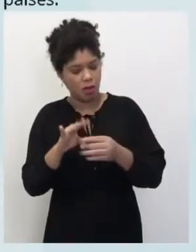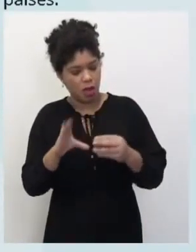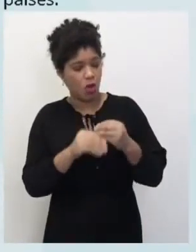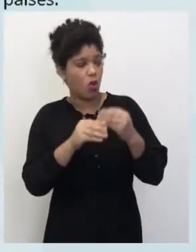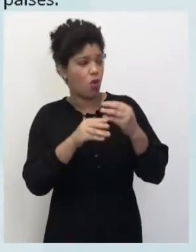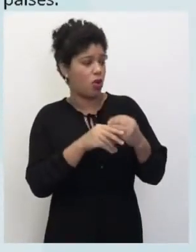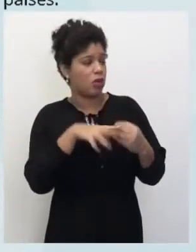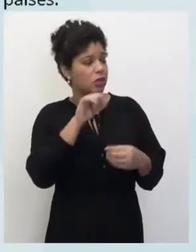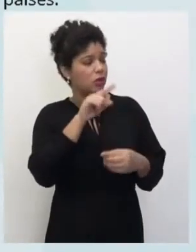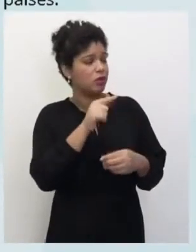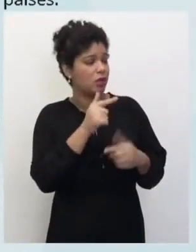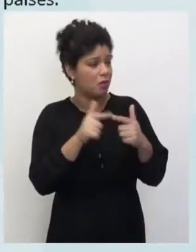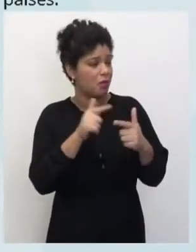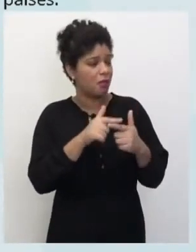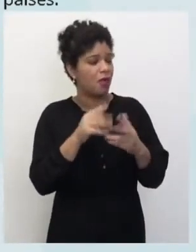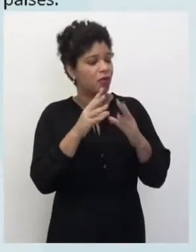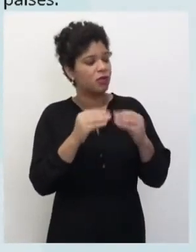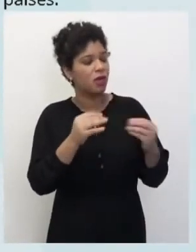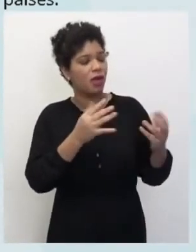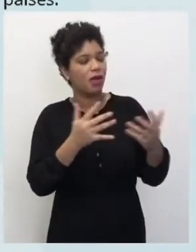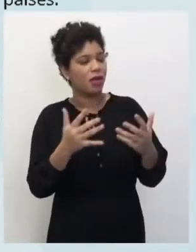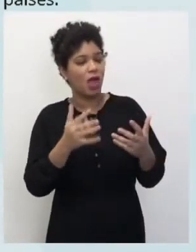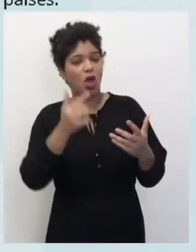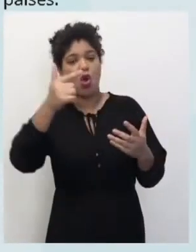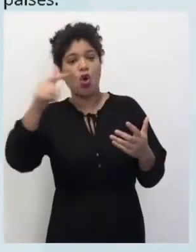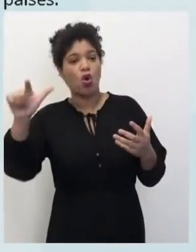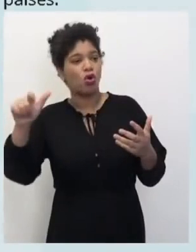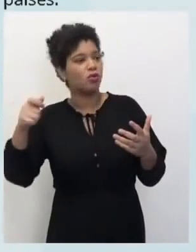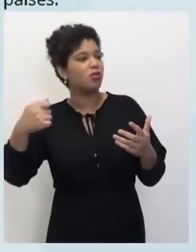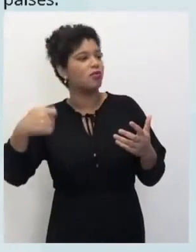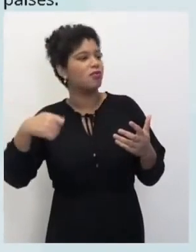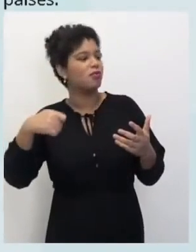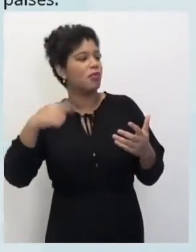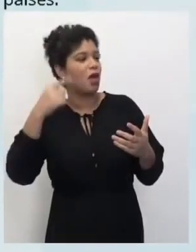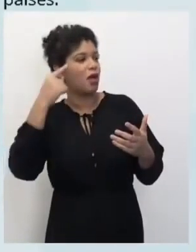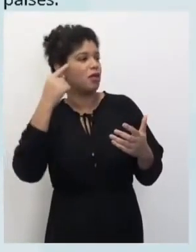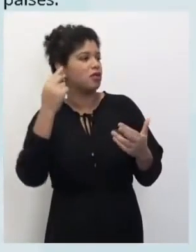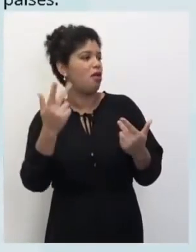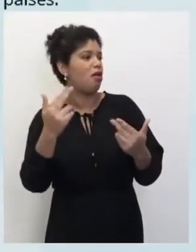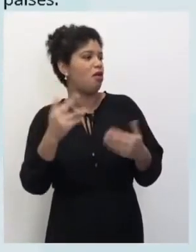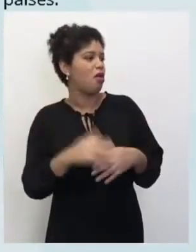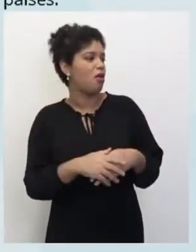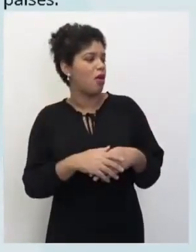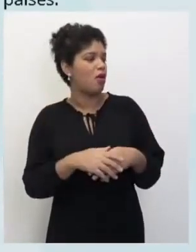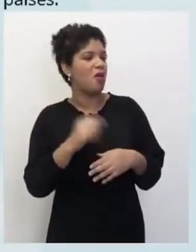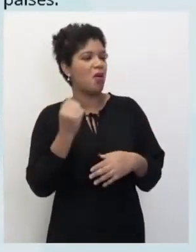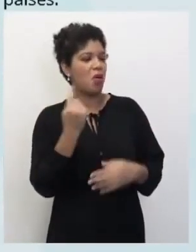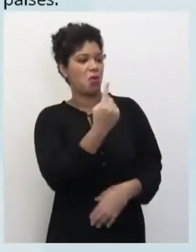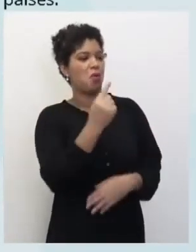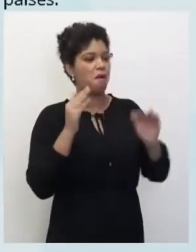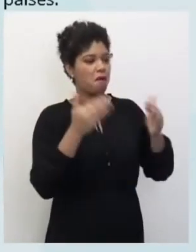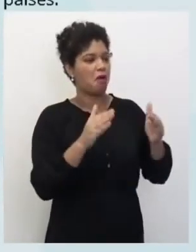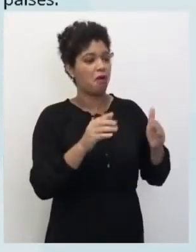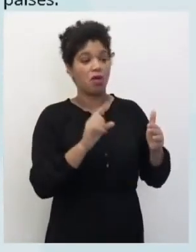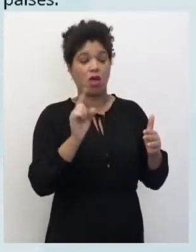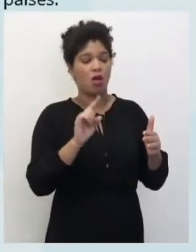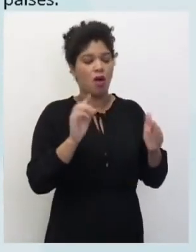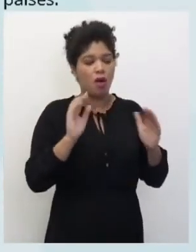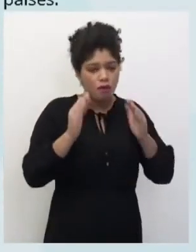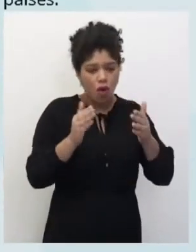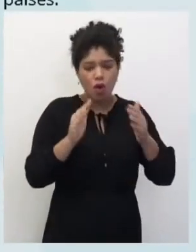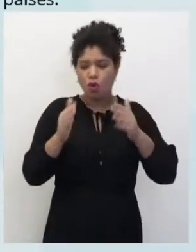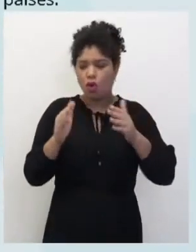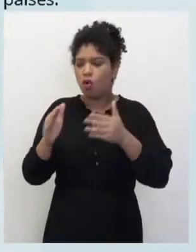resolver um problema sem considerar os outros existentes, não obterá uma solução eficiente. Em termos de